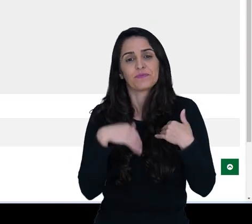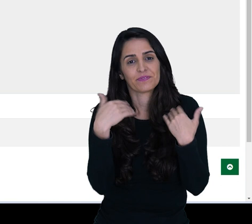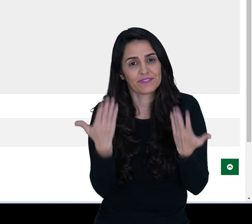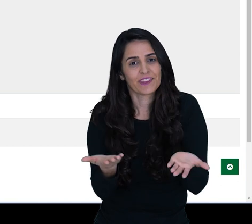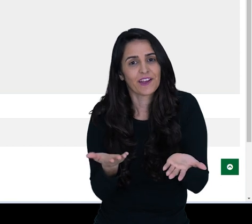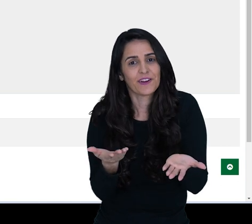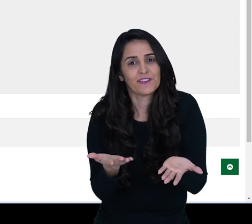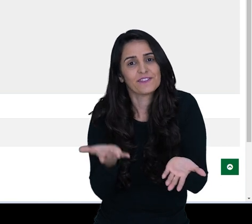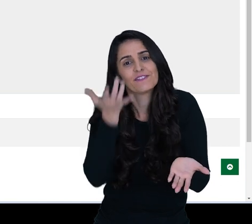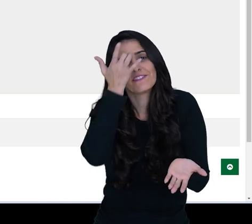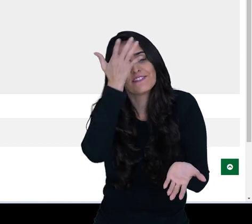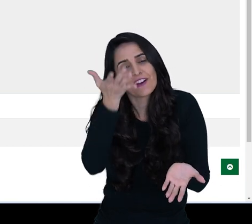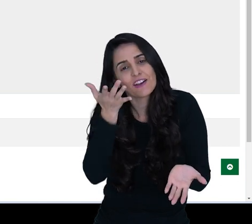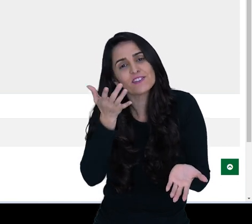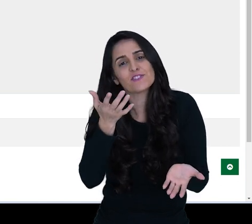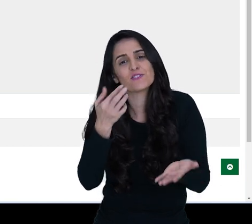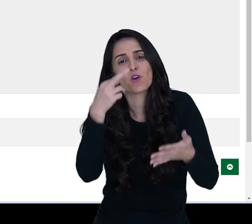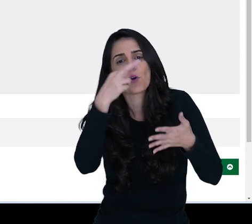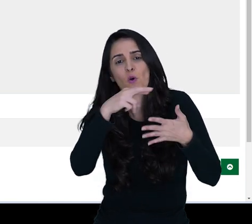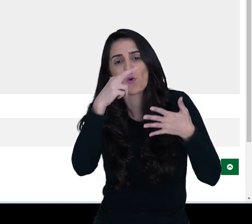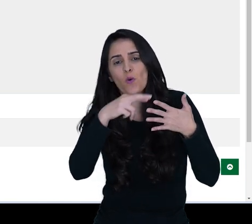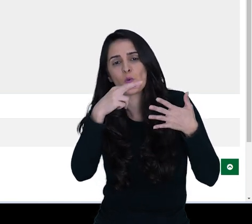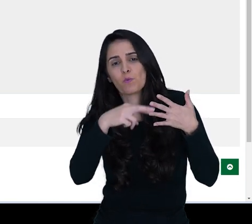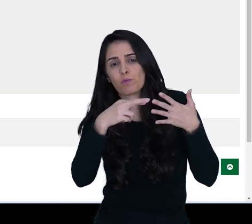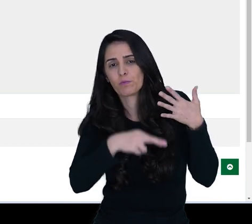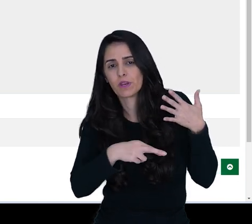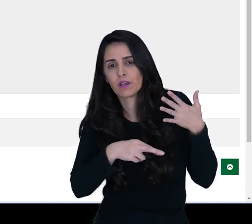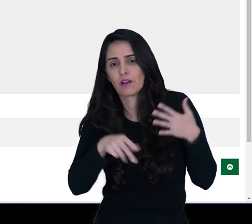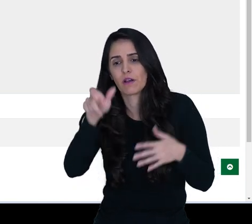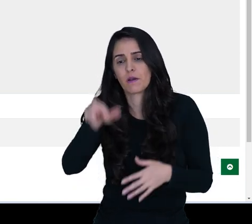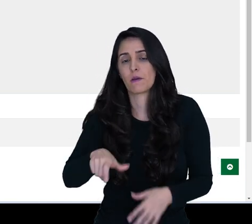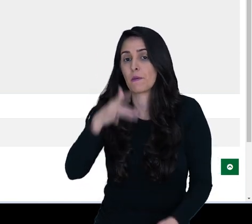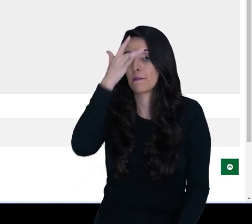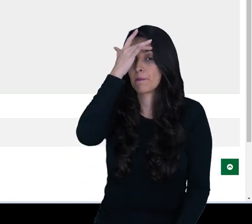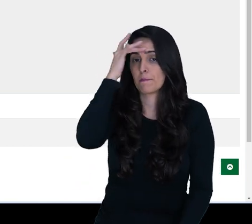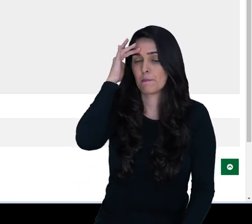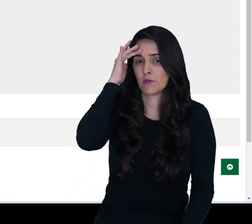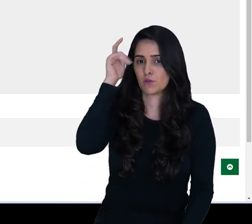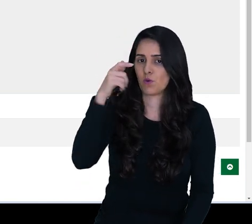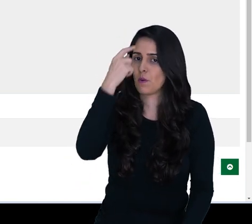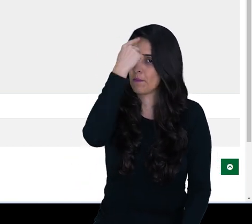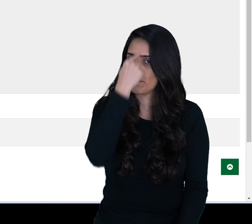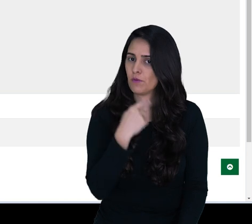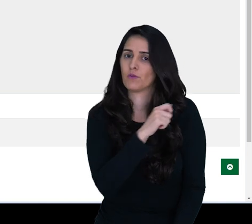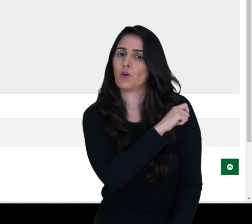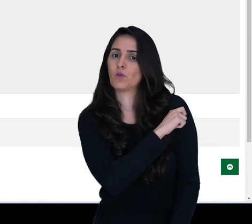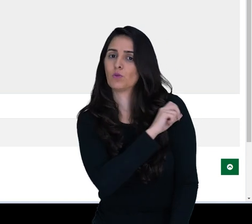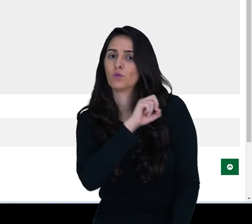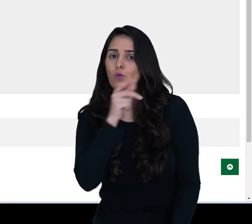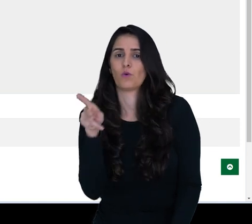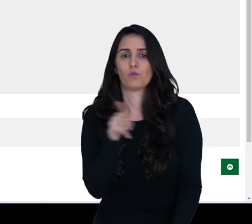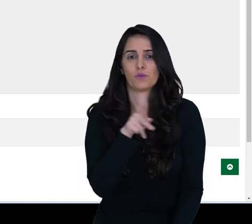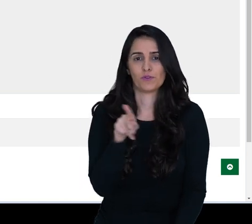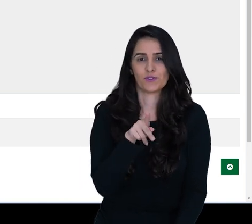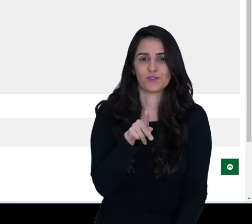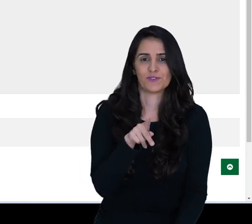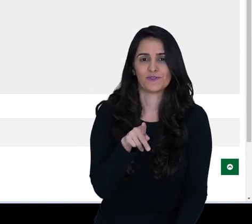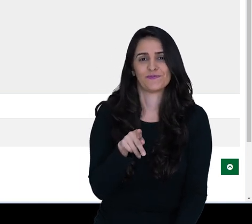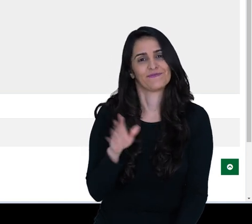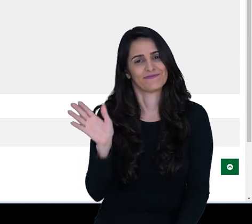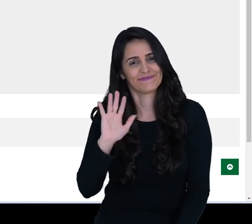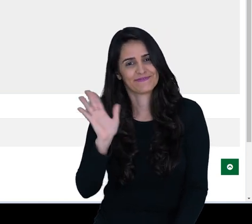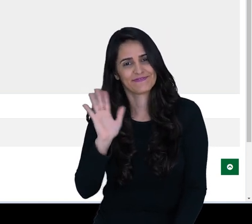essa é a forma de visualização da rubrica tanto no perfil de professor quanto de aluno